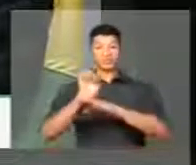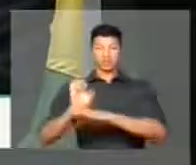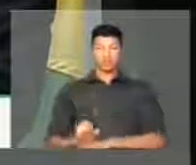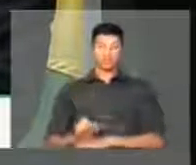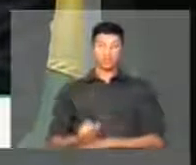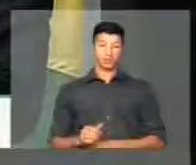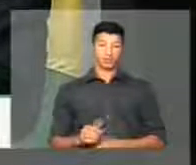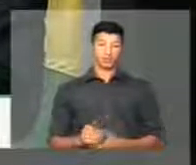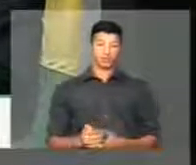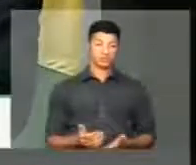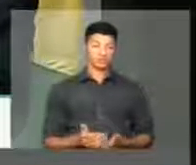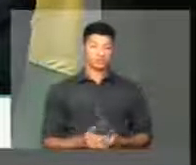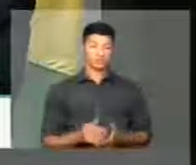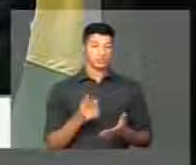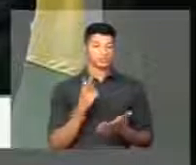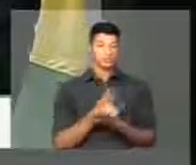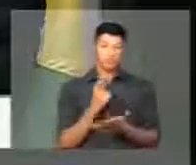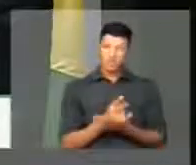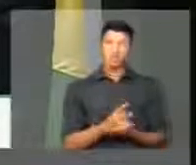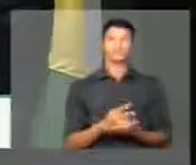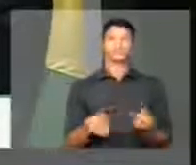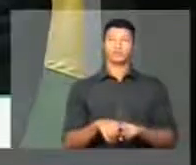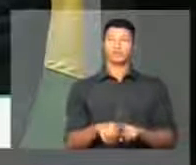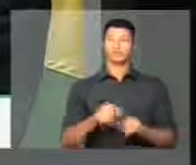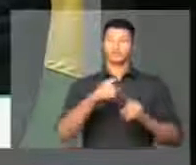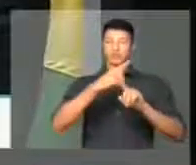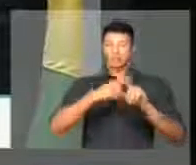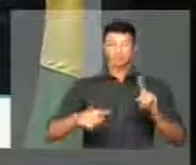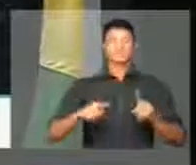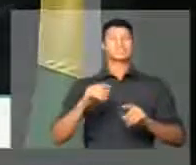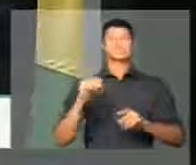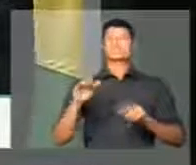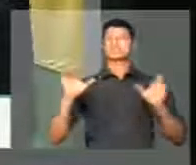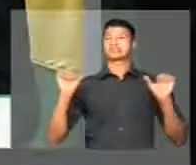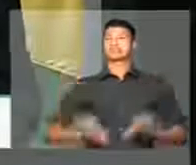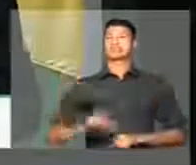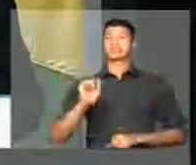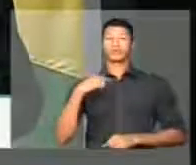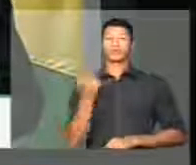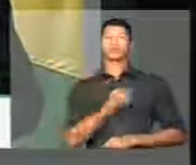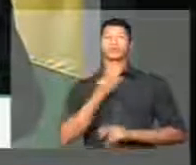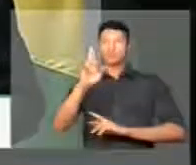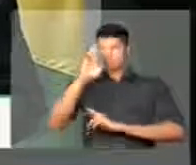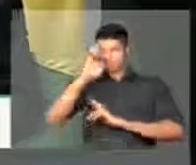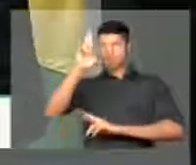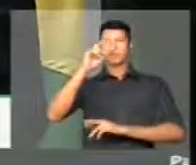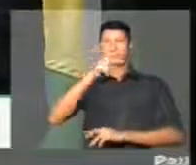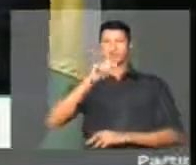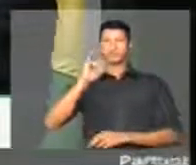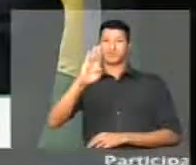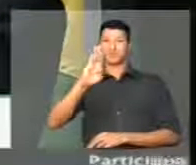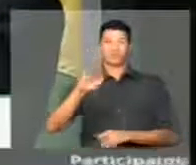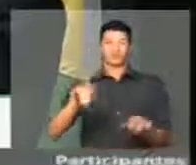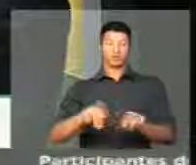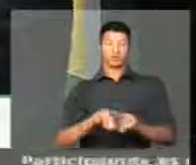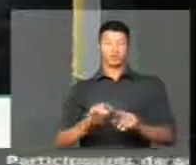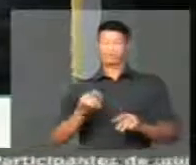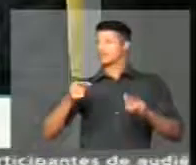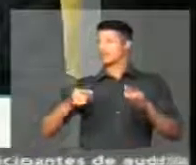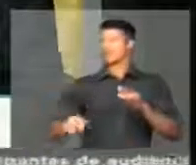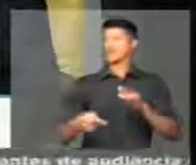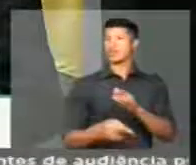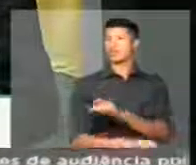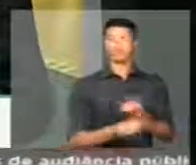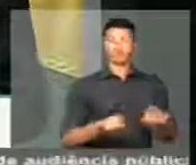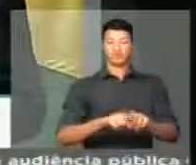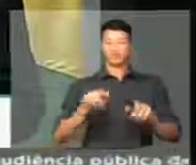estaduais, mesmo assim, a média é muito inferior ao que nós representamos no PIB,